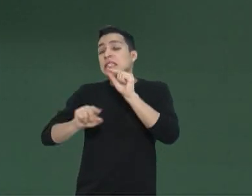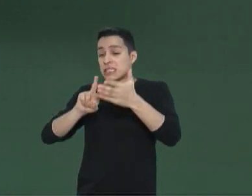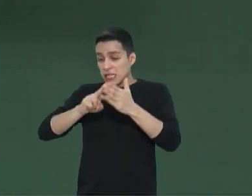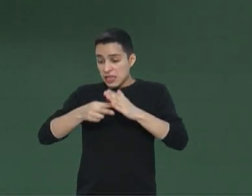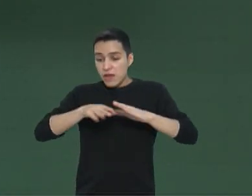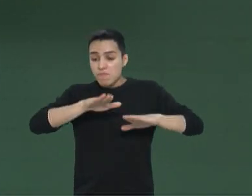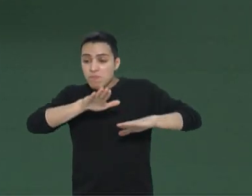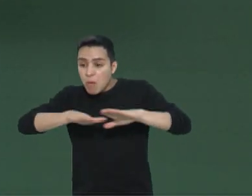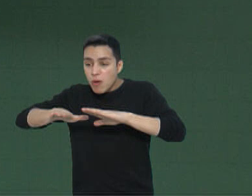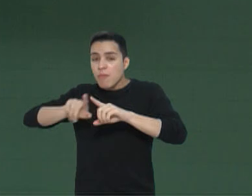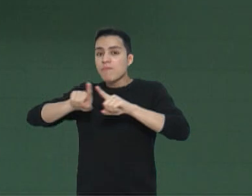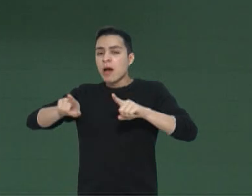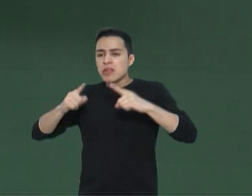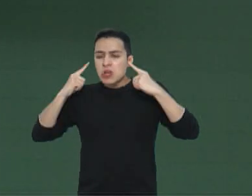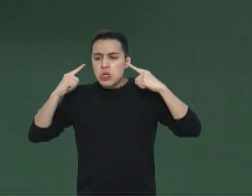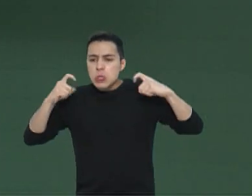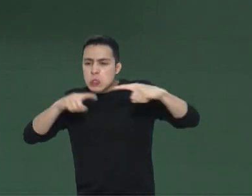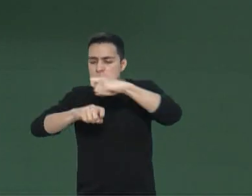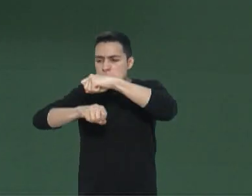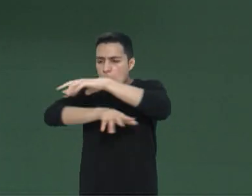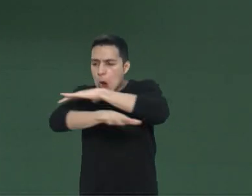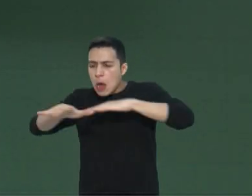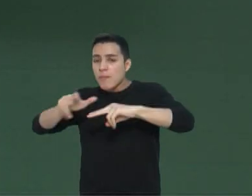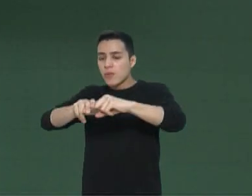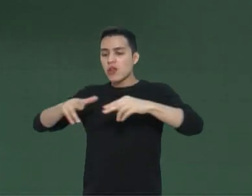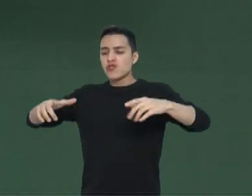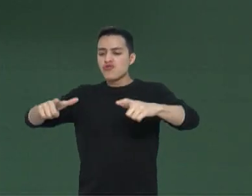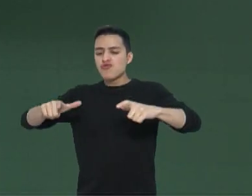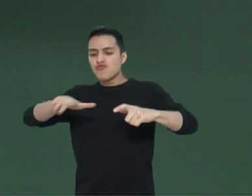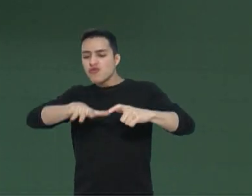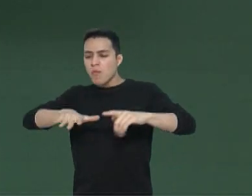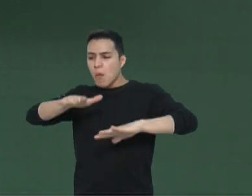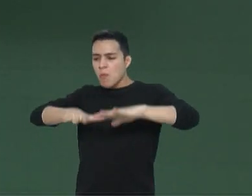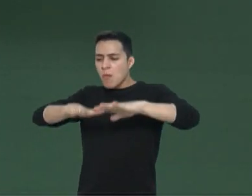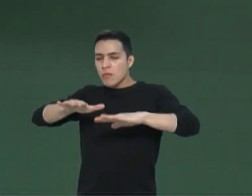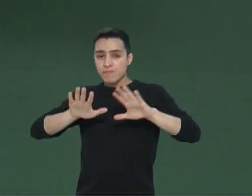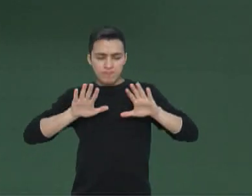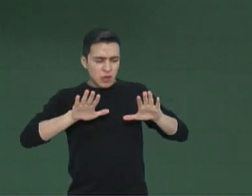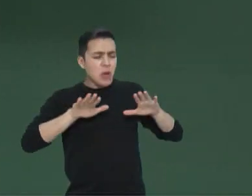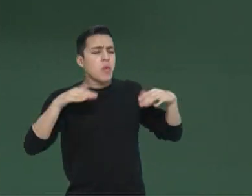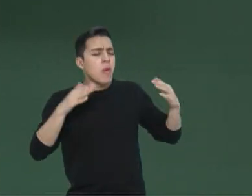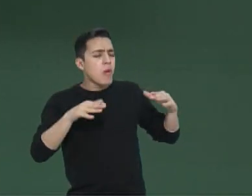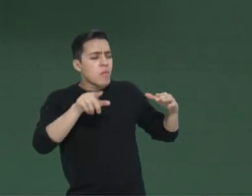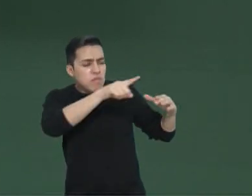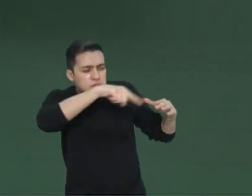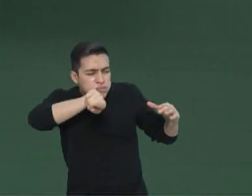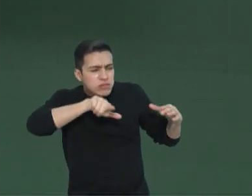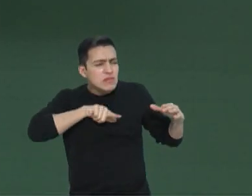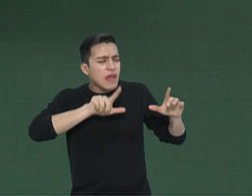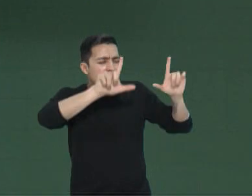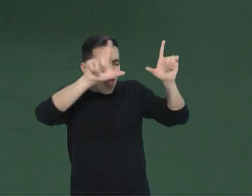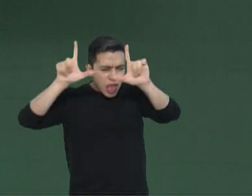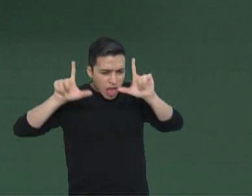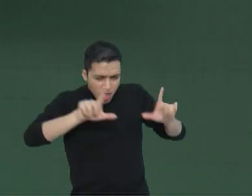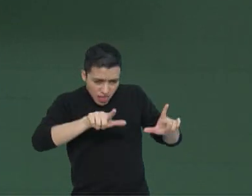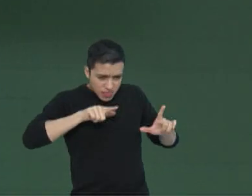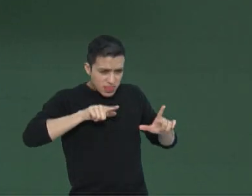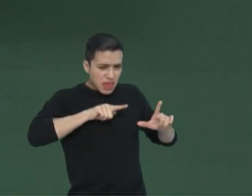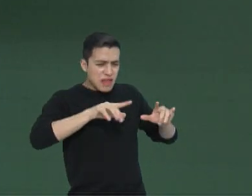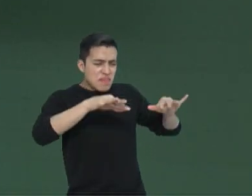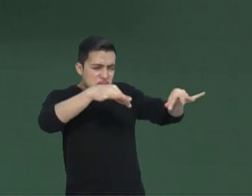meio da vibração de uma membrana. Portanto, desses instrumentos, aquele que tem uma membrana que vai produzir a vibração